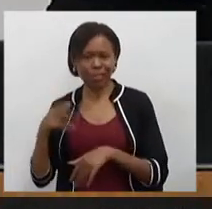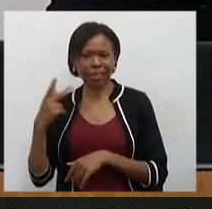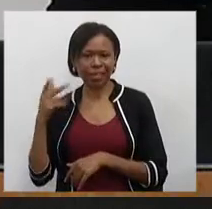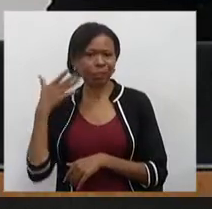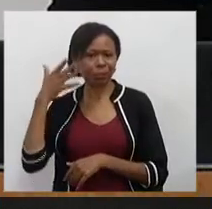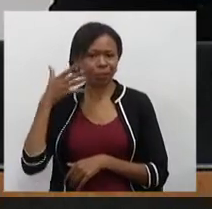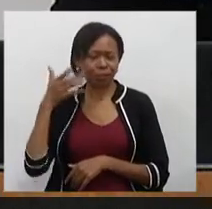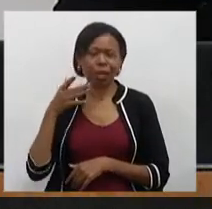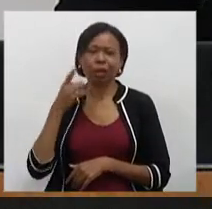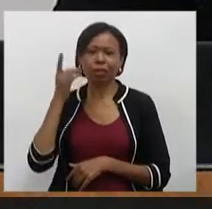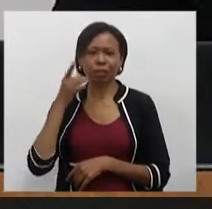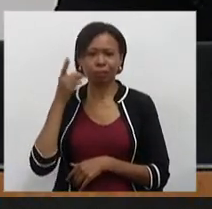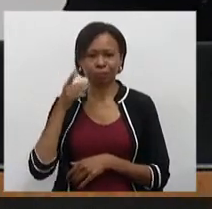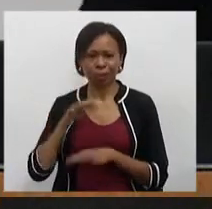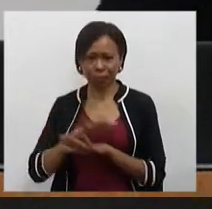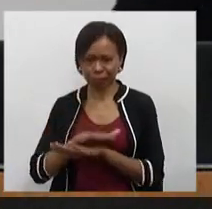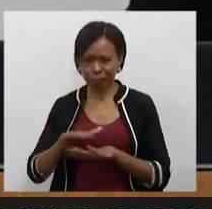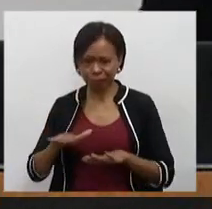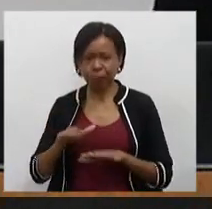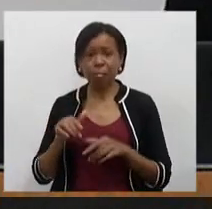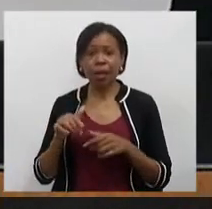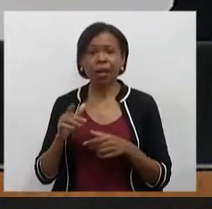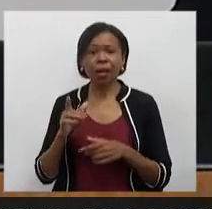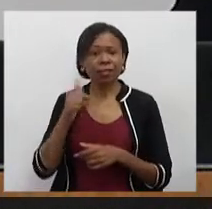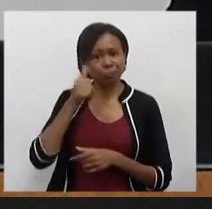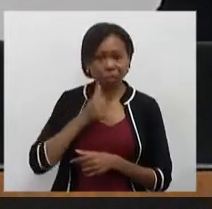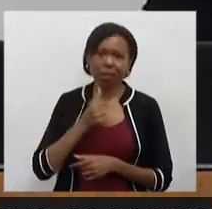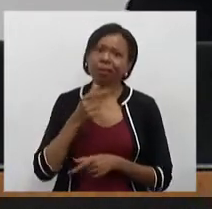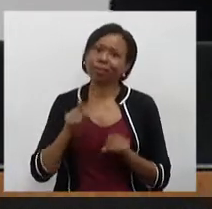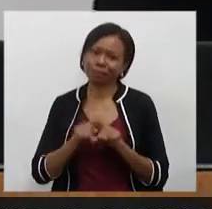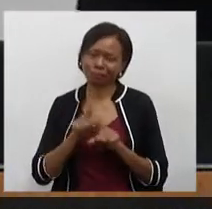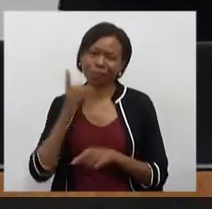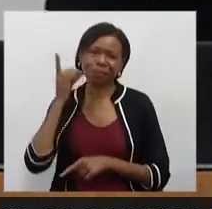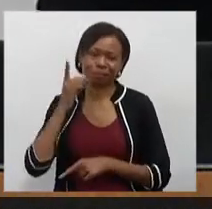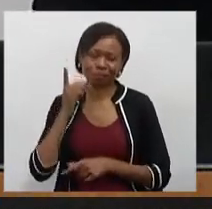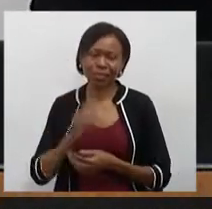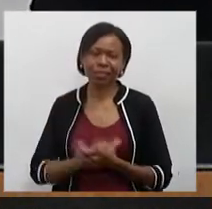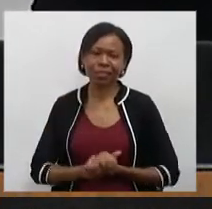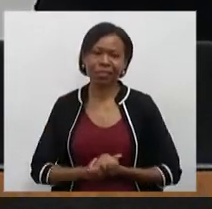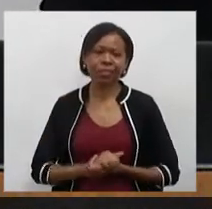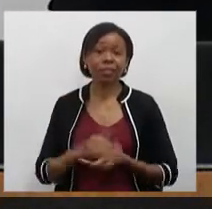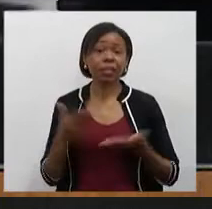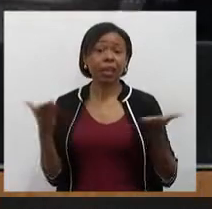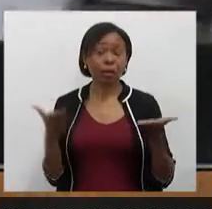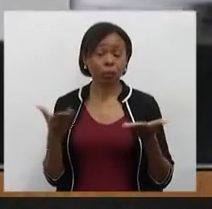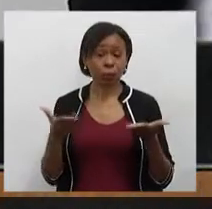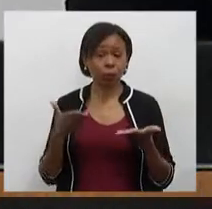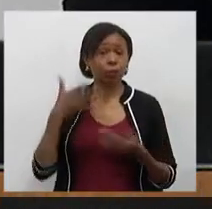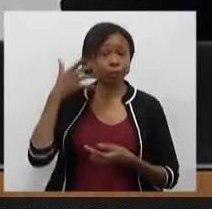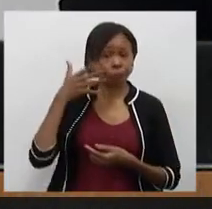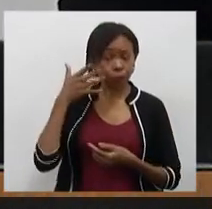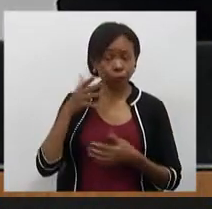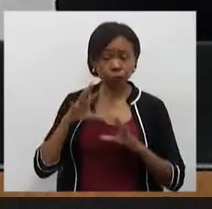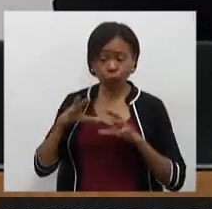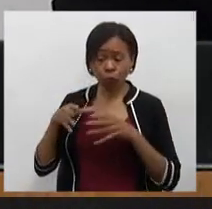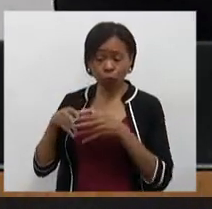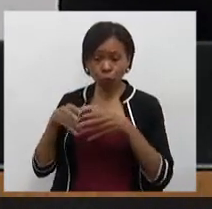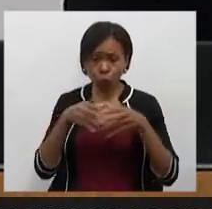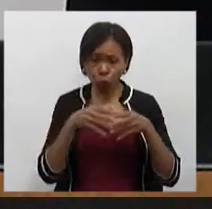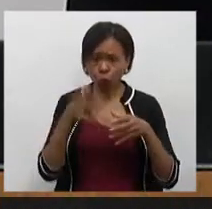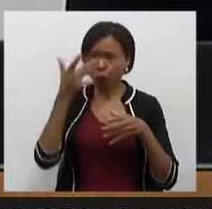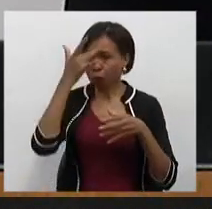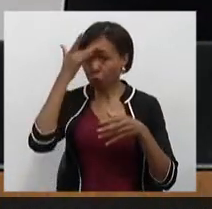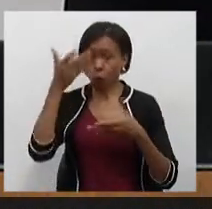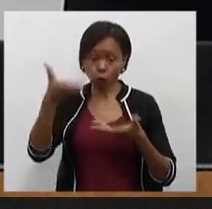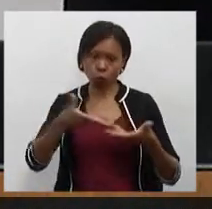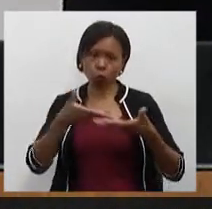dos deputados e deputadas, e deputada, né, Ana Paula, vamos passar aqui para os nossos representantes convidados,